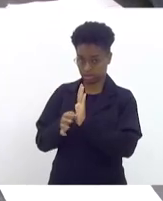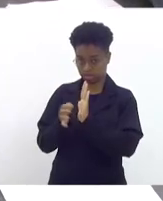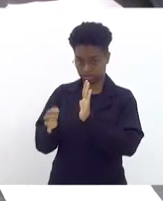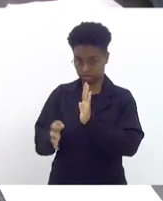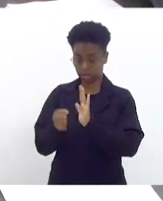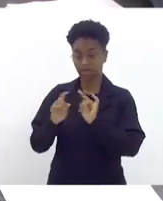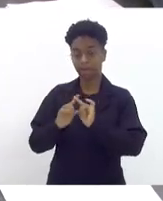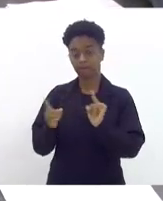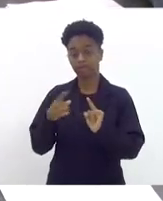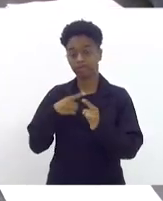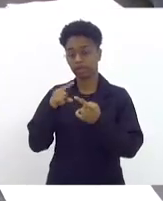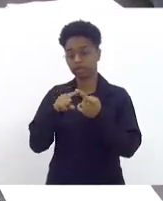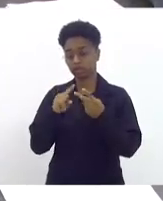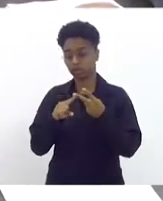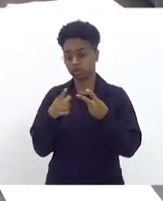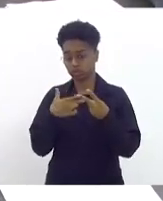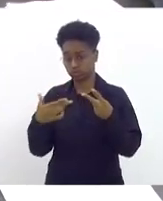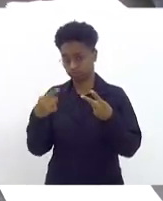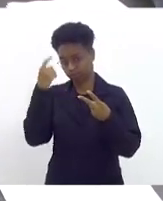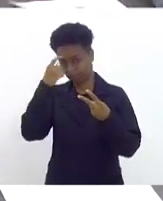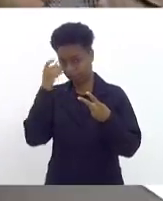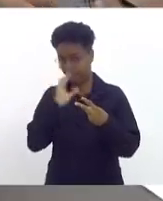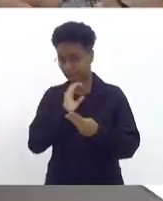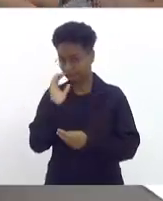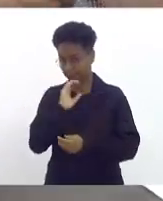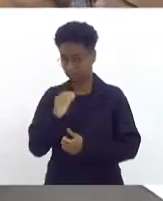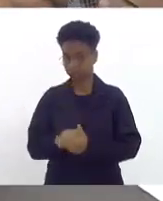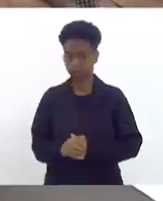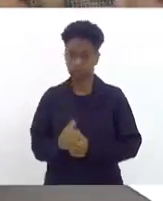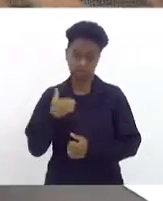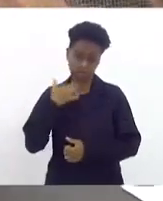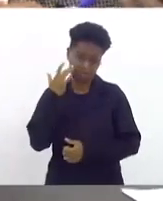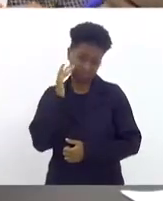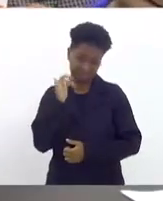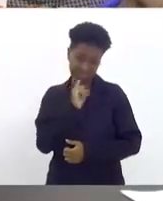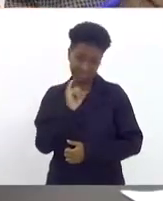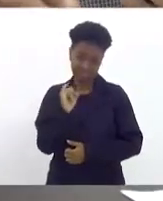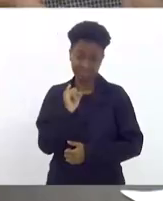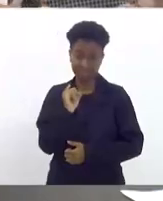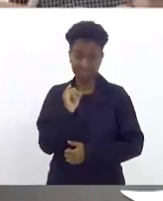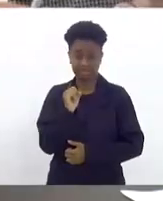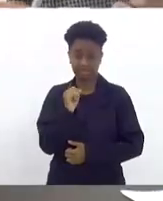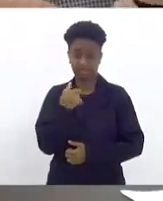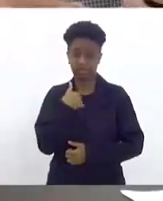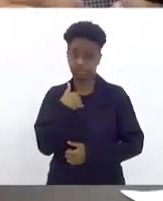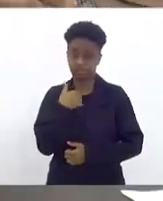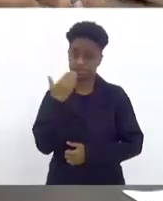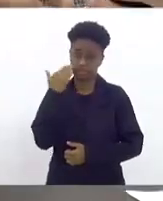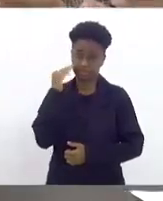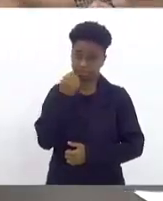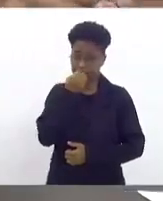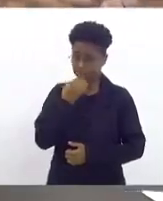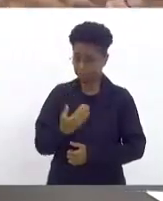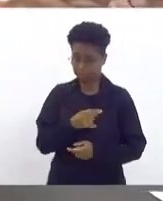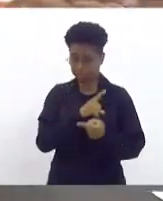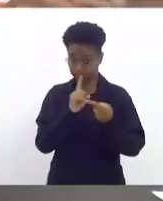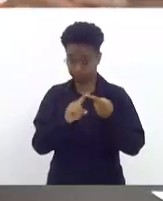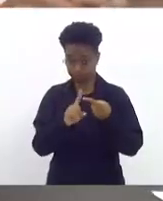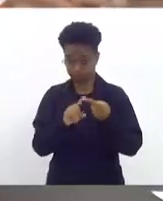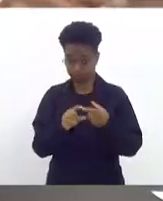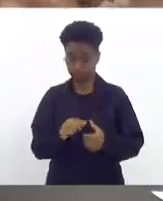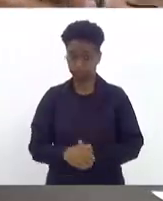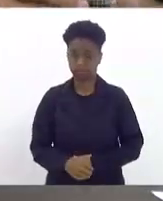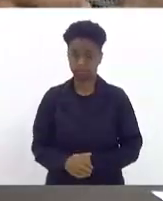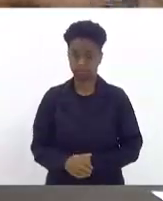há duas preocupações assim bem rápidas eu não sei se eu tô vendo bem é deputada é a seguinte